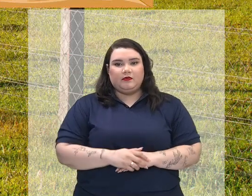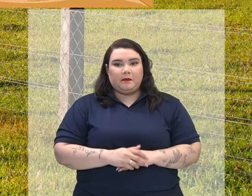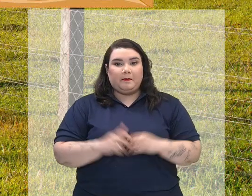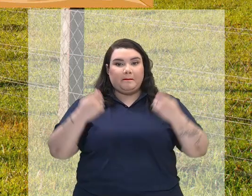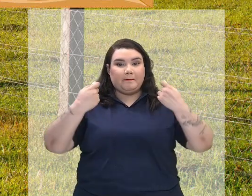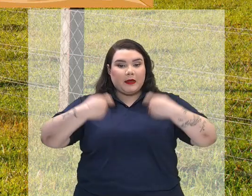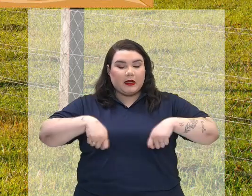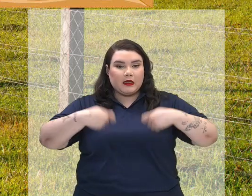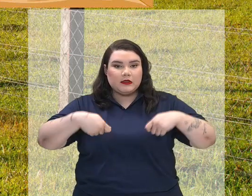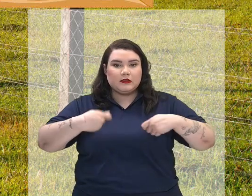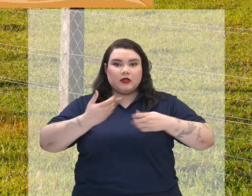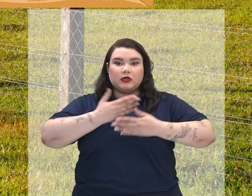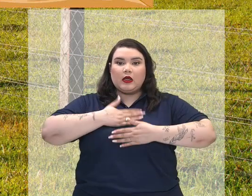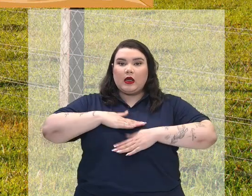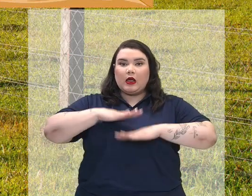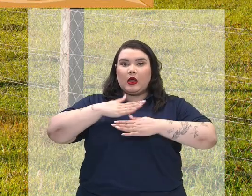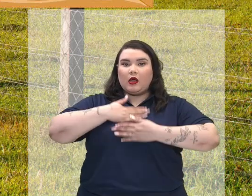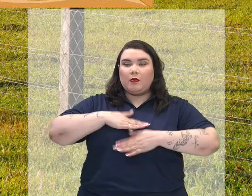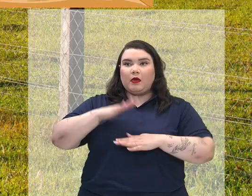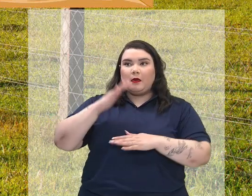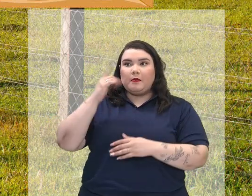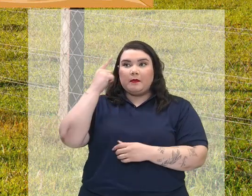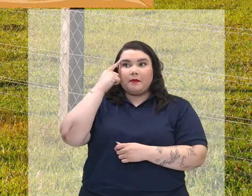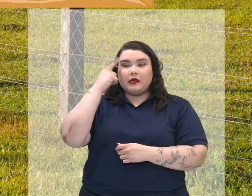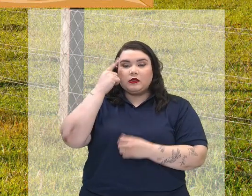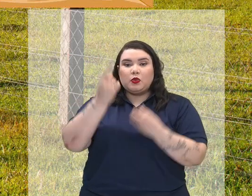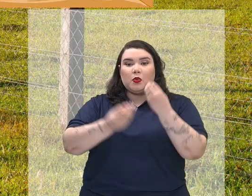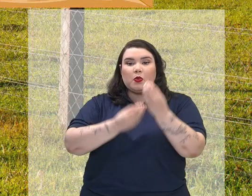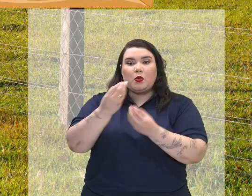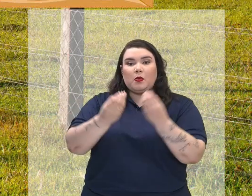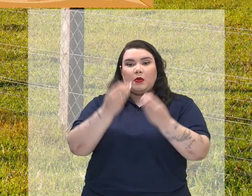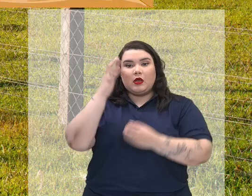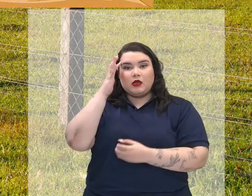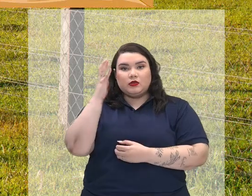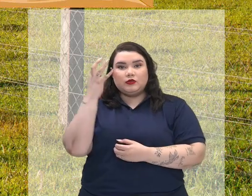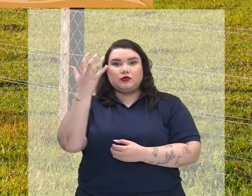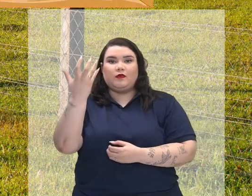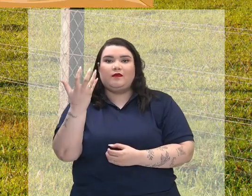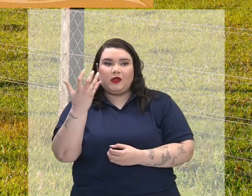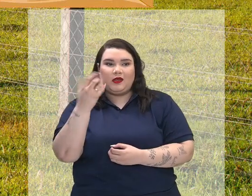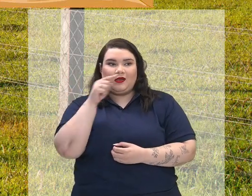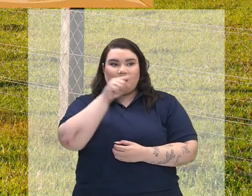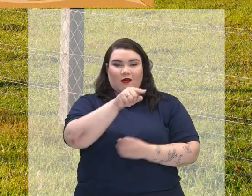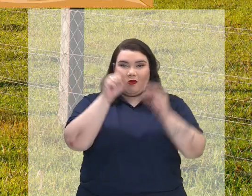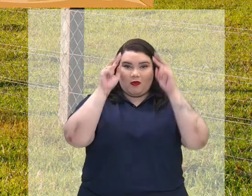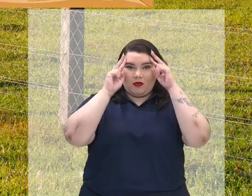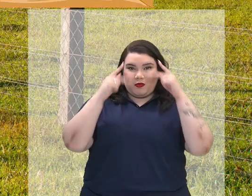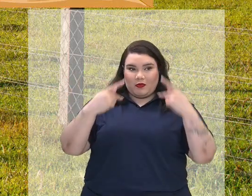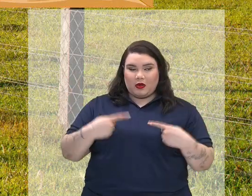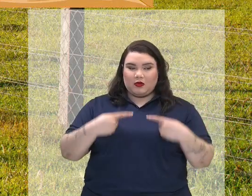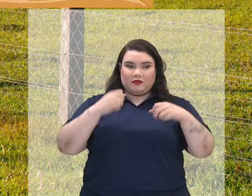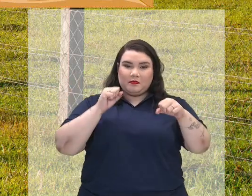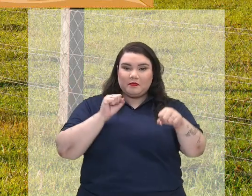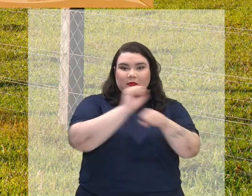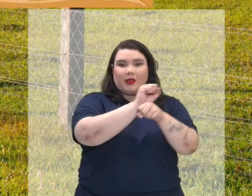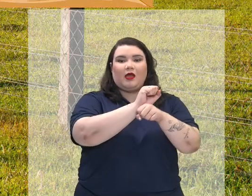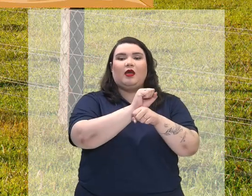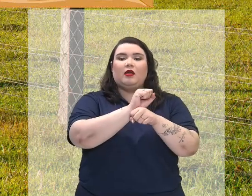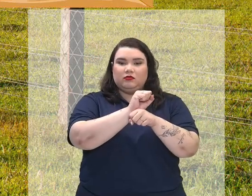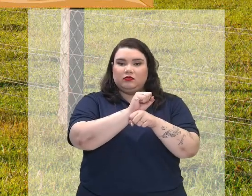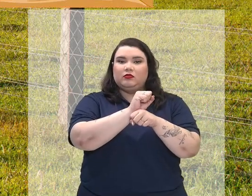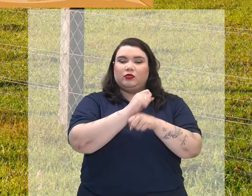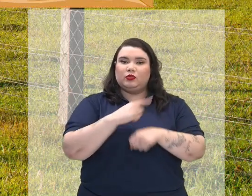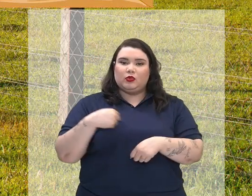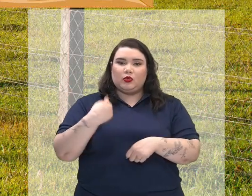preciso silenciar para pensar na solução de frear o homem branco